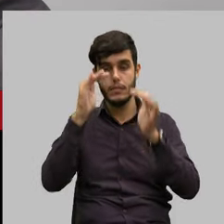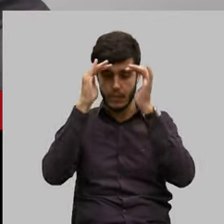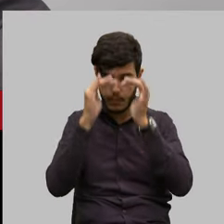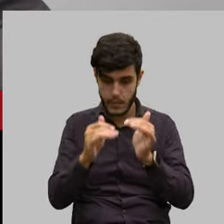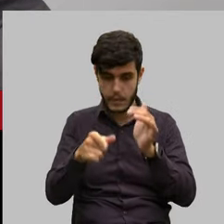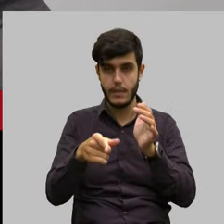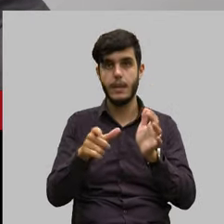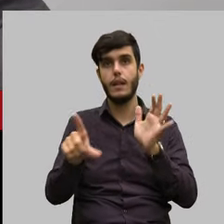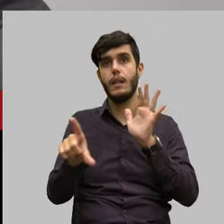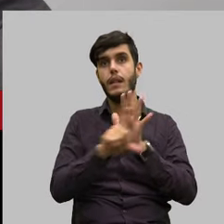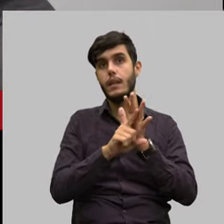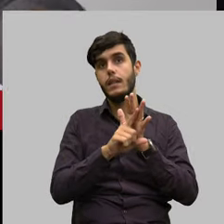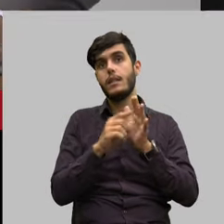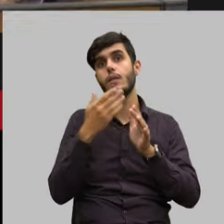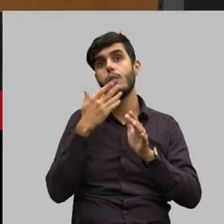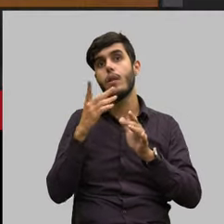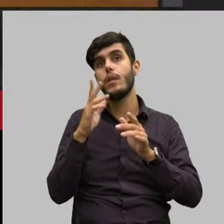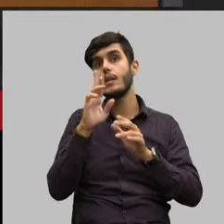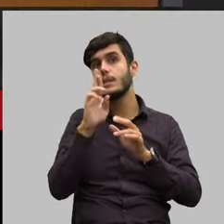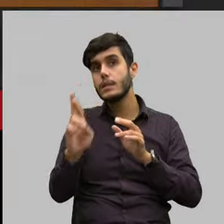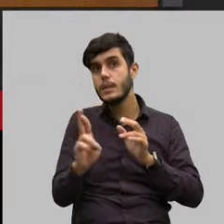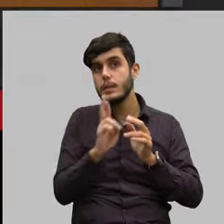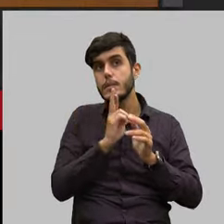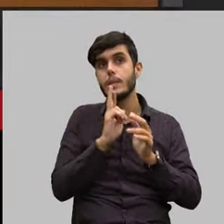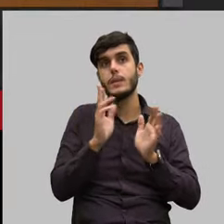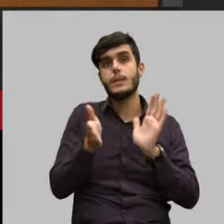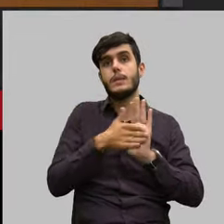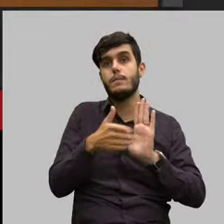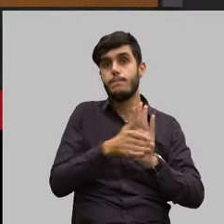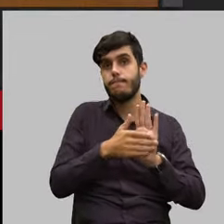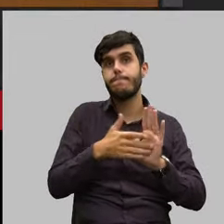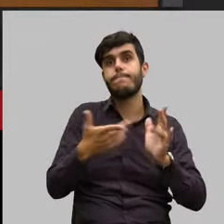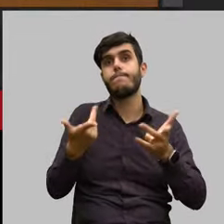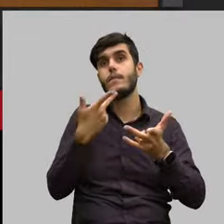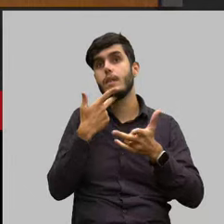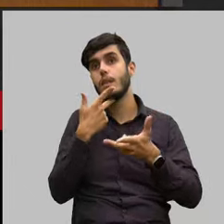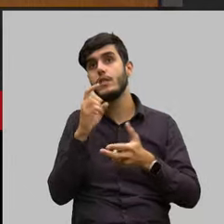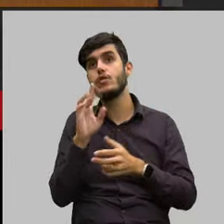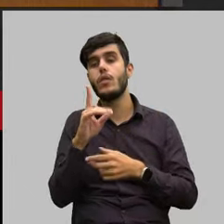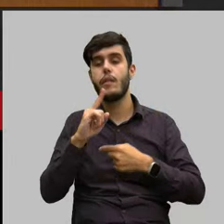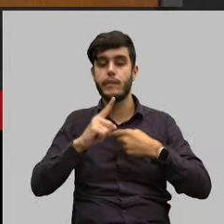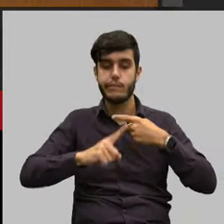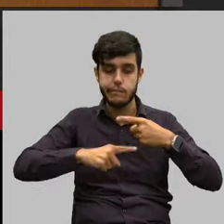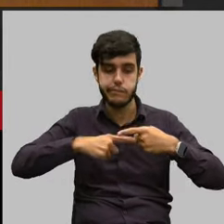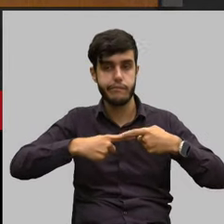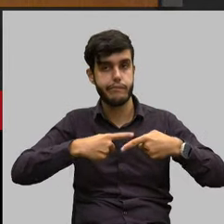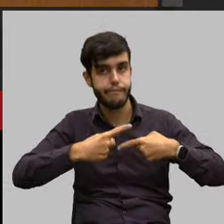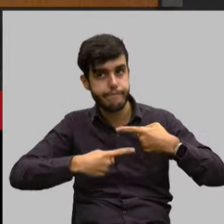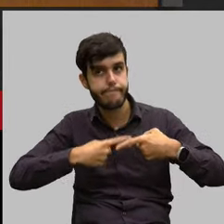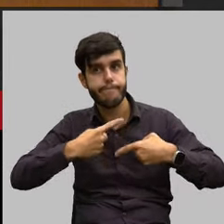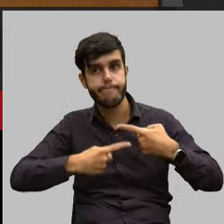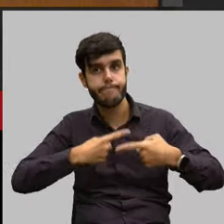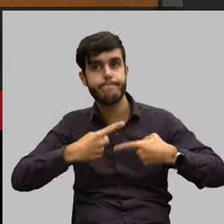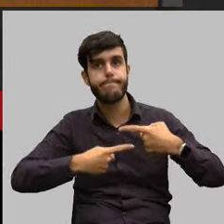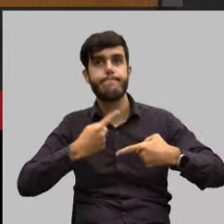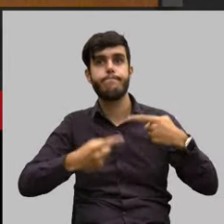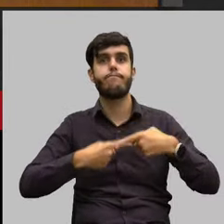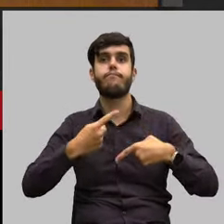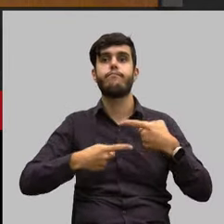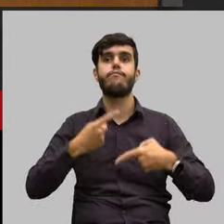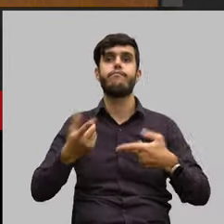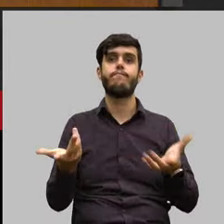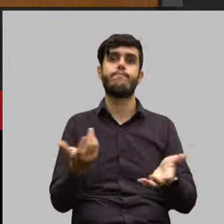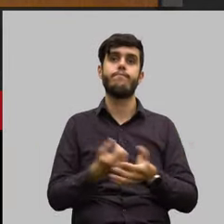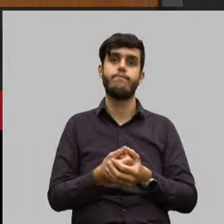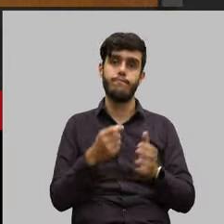gente tenha uma resposta plausível e não mais um embromeichon como a gente vê em algumas perguntas que são